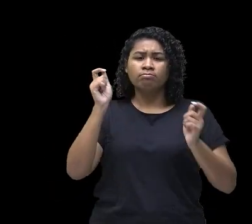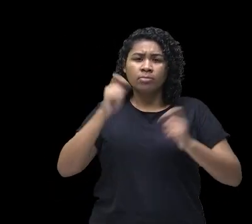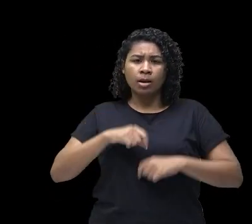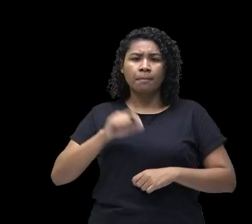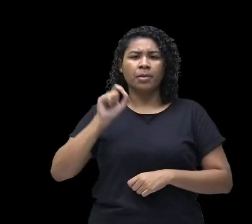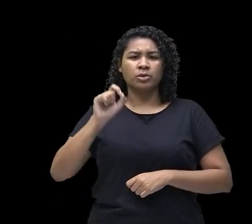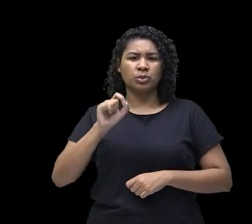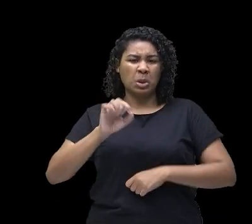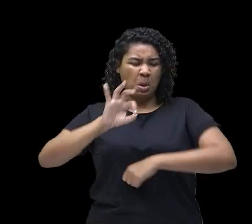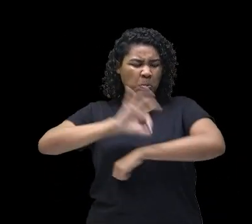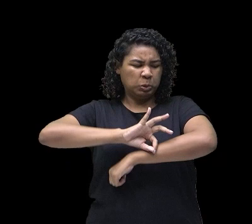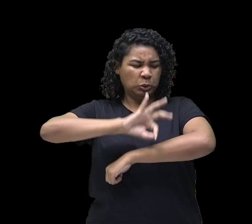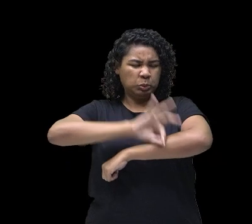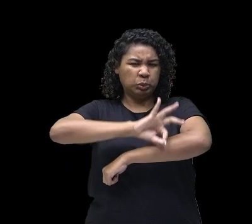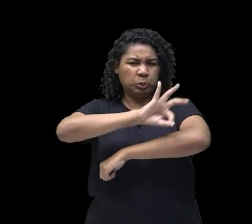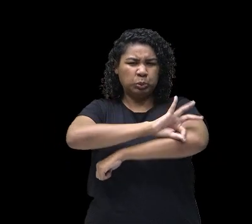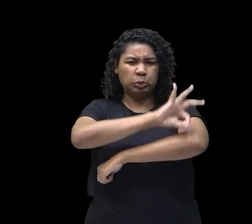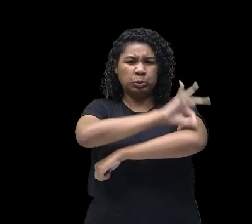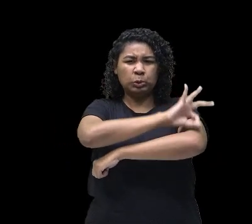queimaduras na nossa pele